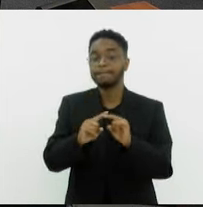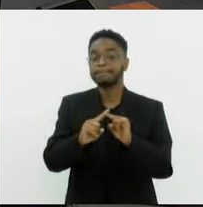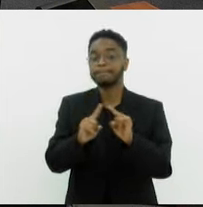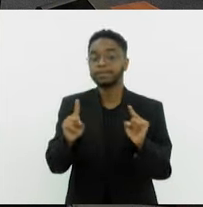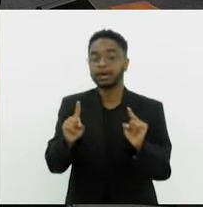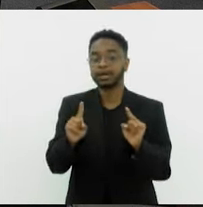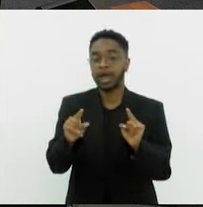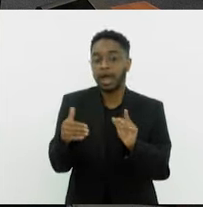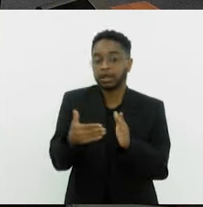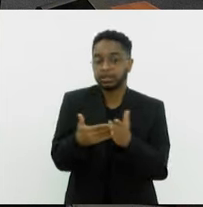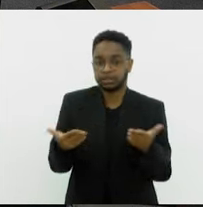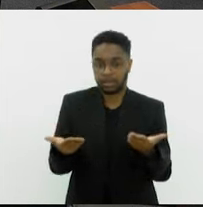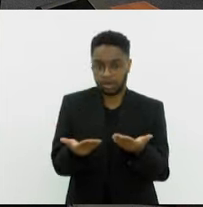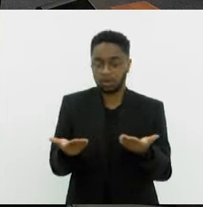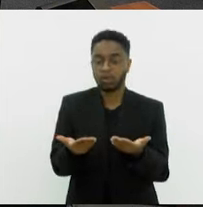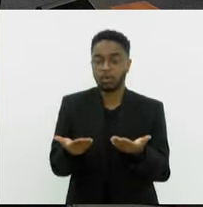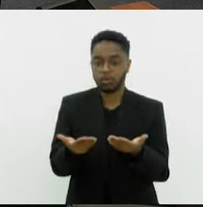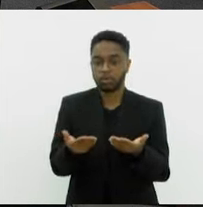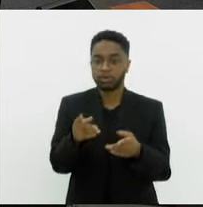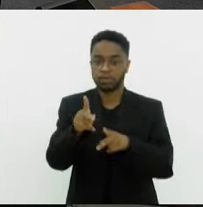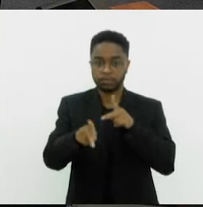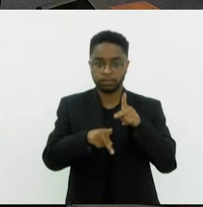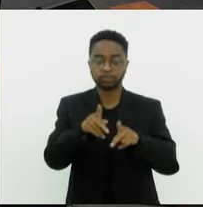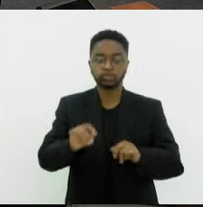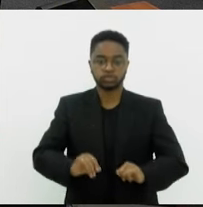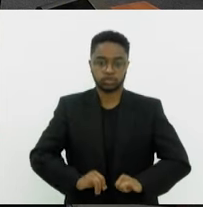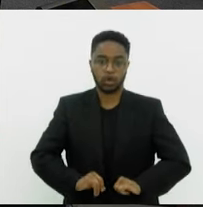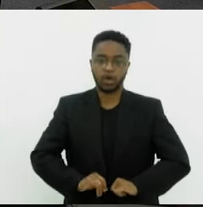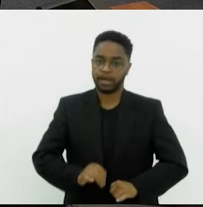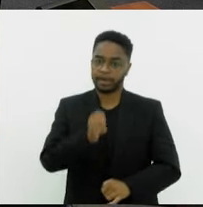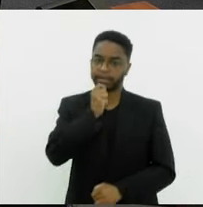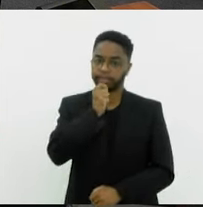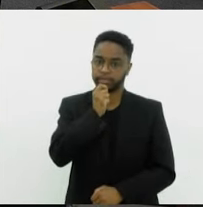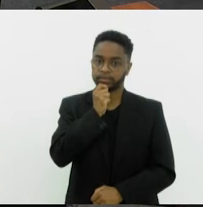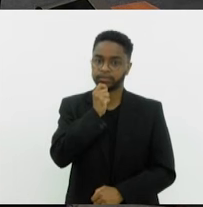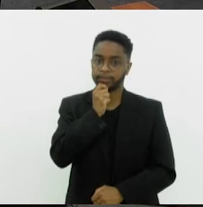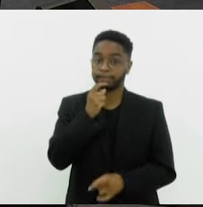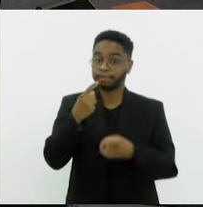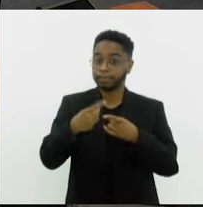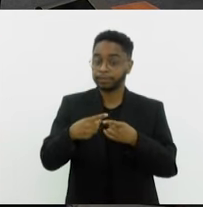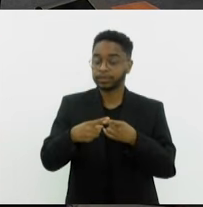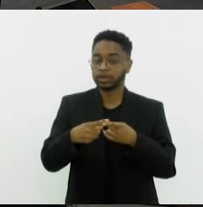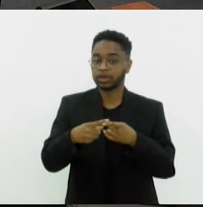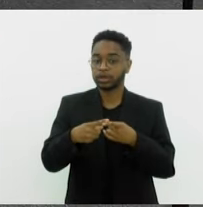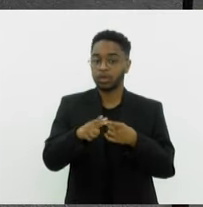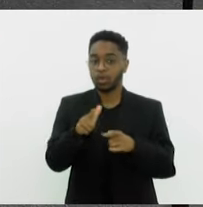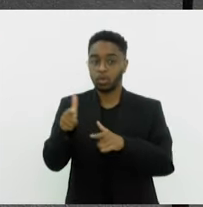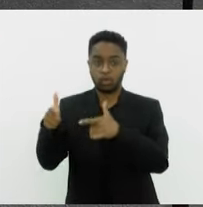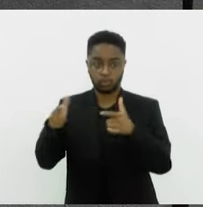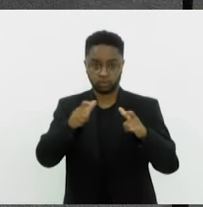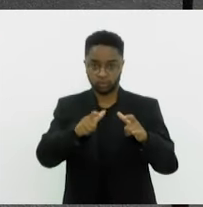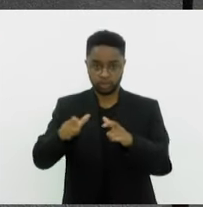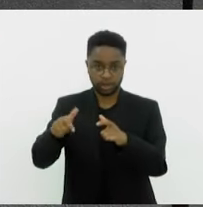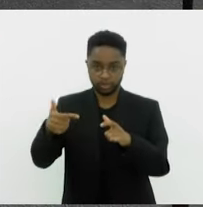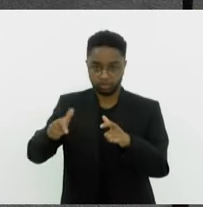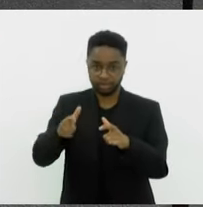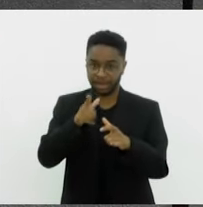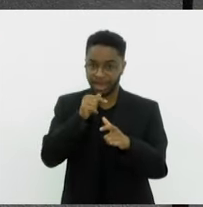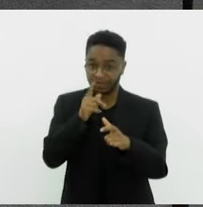até esse determinado momento a população ainda sofre, porque os lugares que não têm água com certa